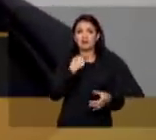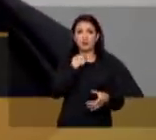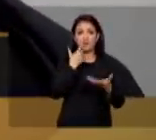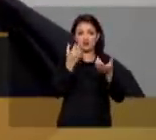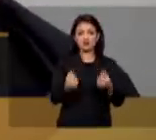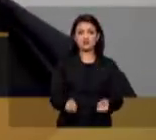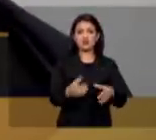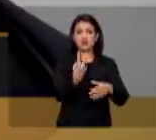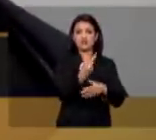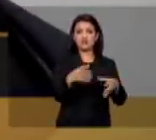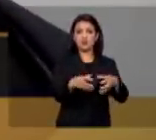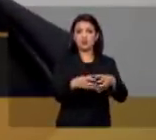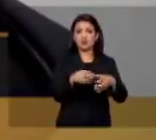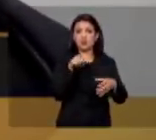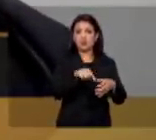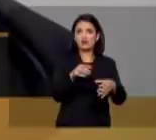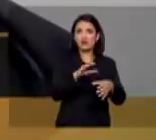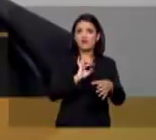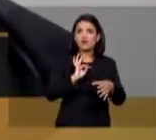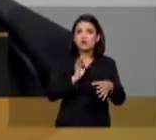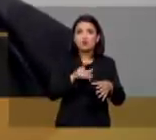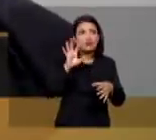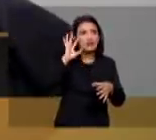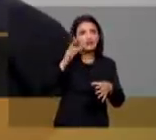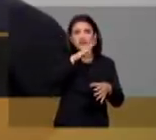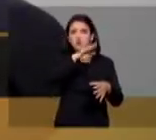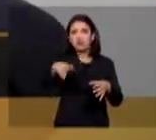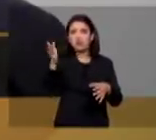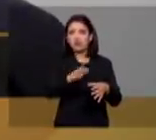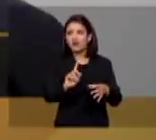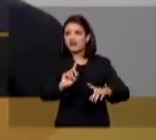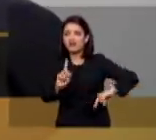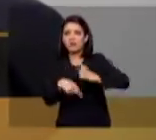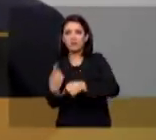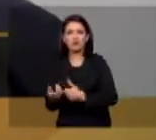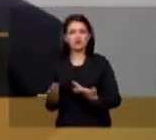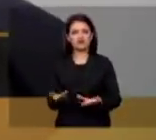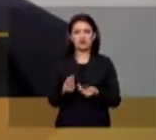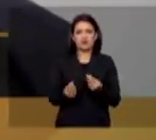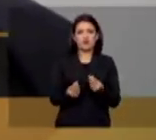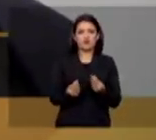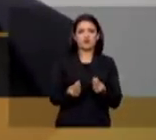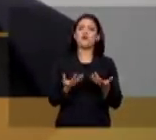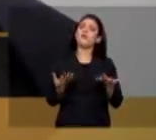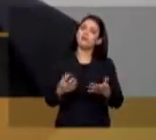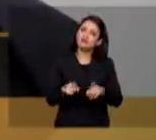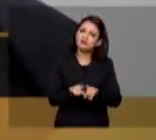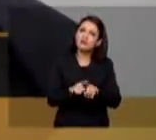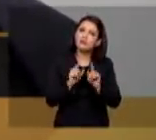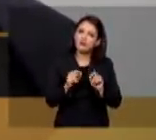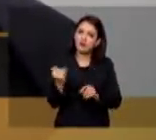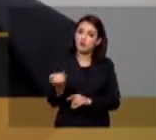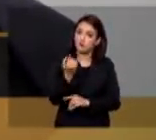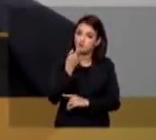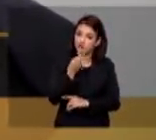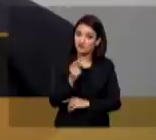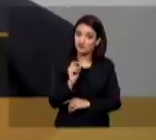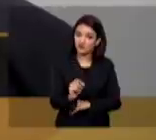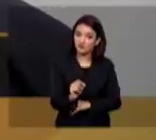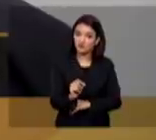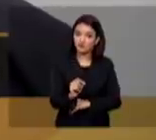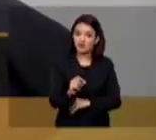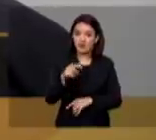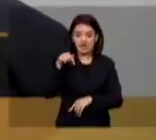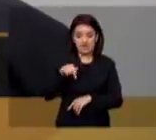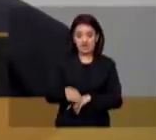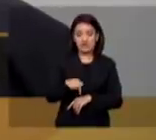esvaziada em momento posterior, com as vênias de estilo. Não é demais ressaltar que inexiste